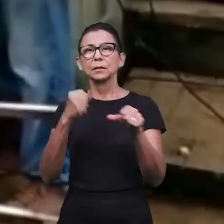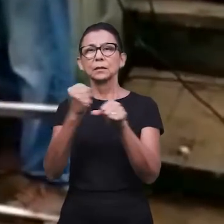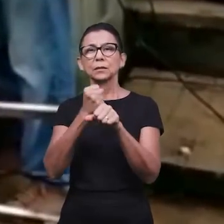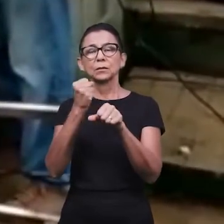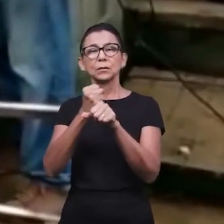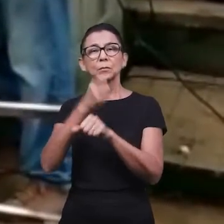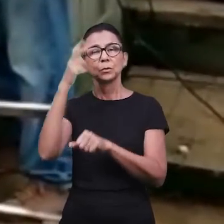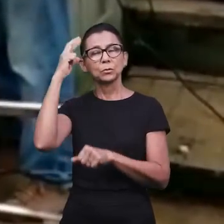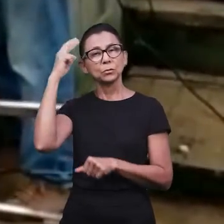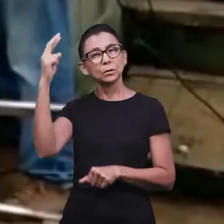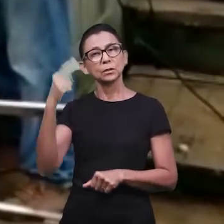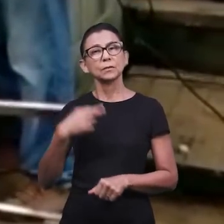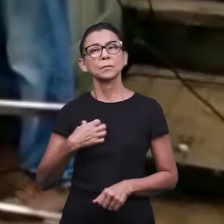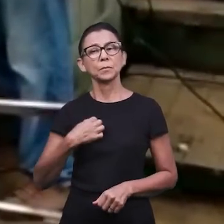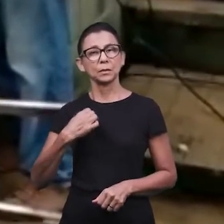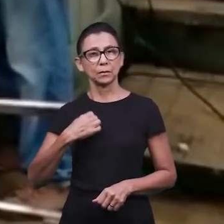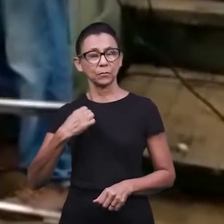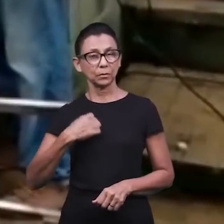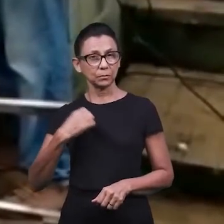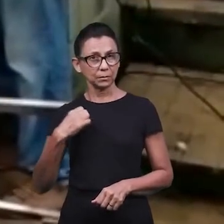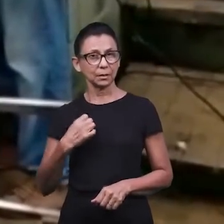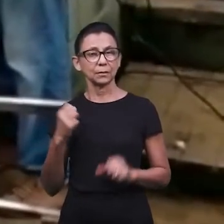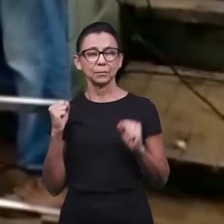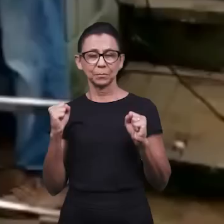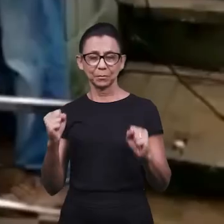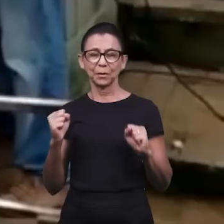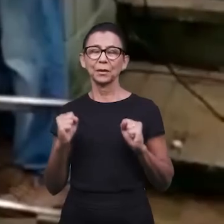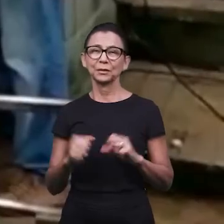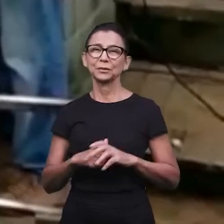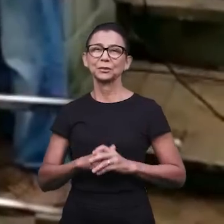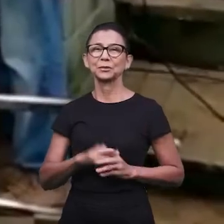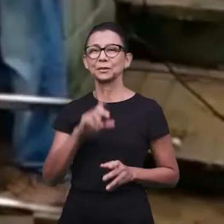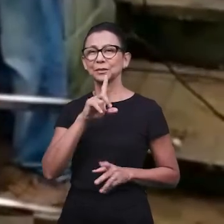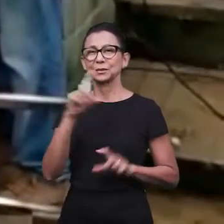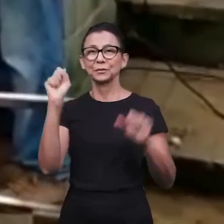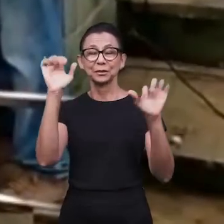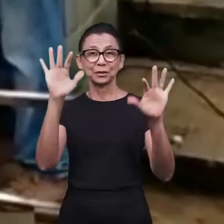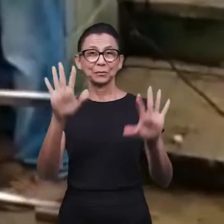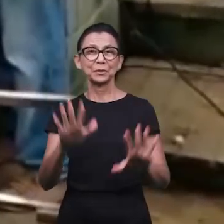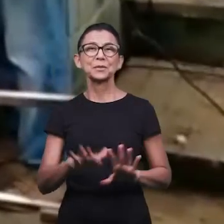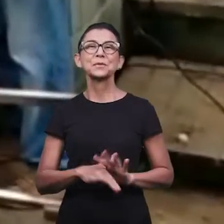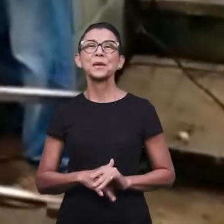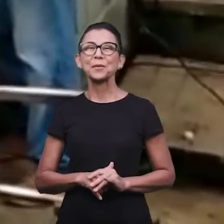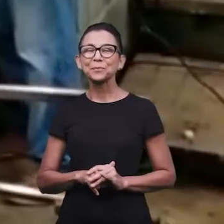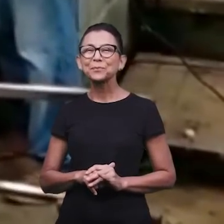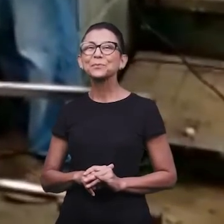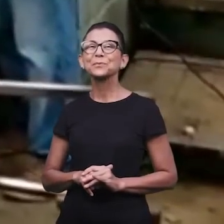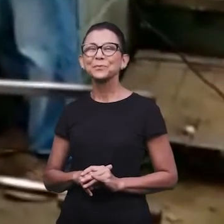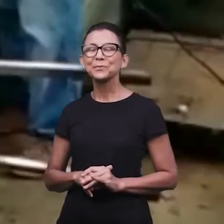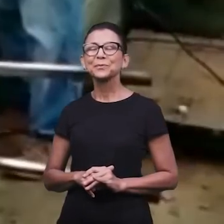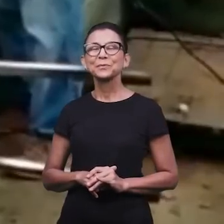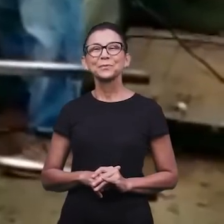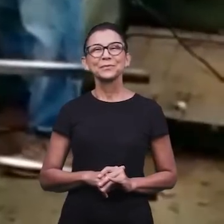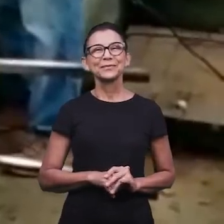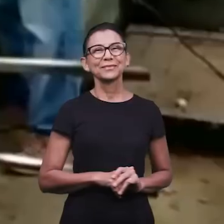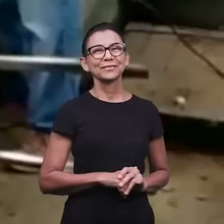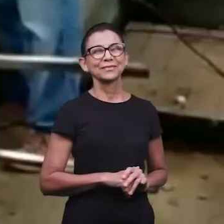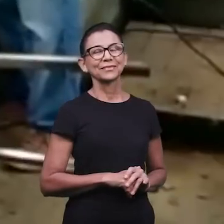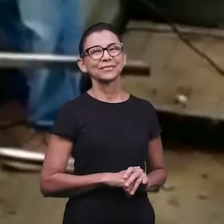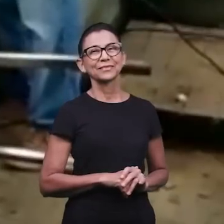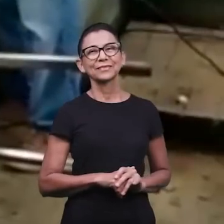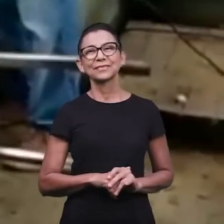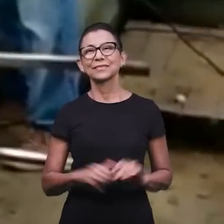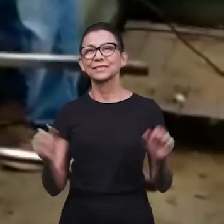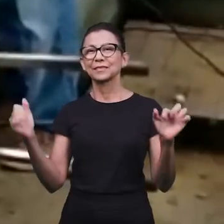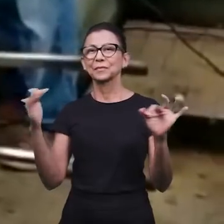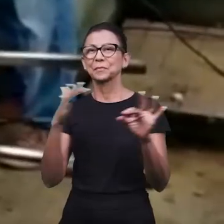se voluntarie a participar dessa bênção. Tem sido uma bênção na vida de todos que estão aqui e vai ser uma bênção na vida do irmão também. O Senhor tem cuidado de nós.